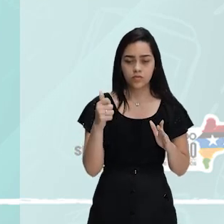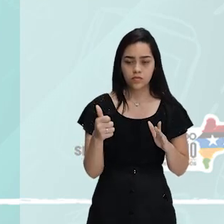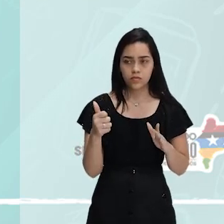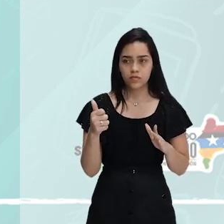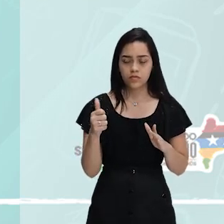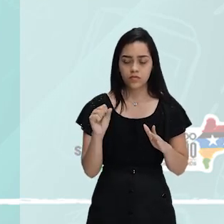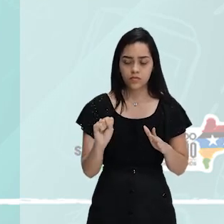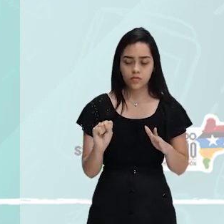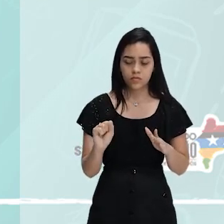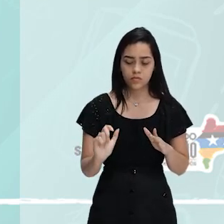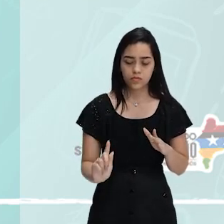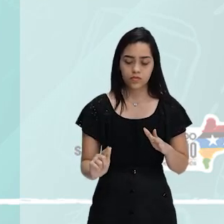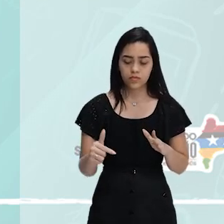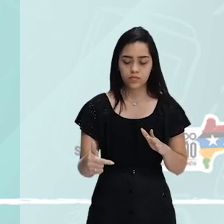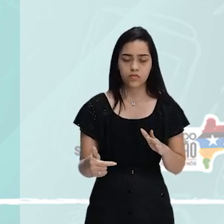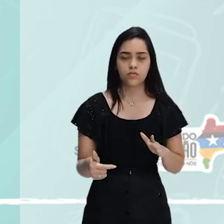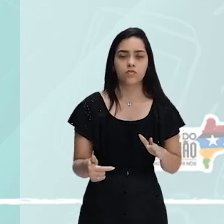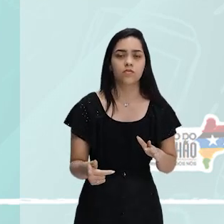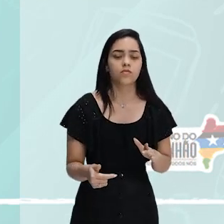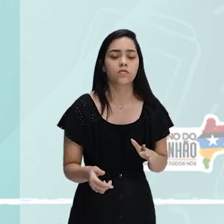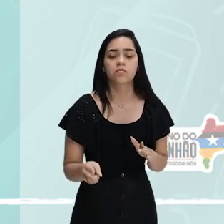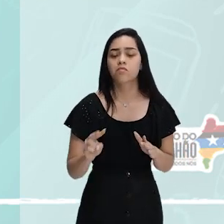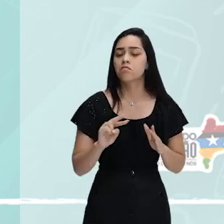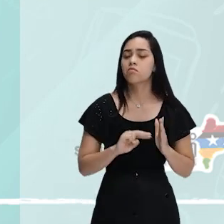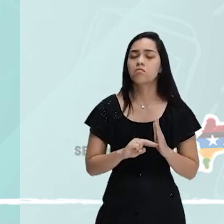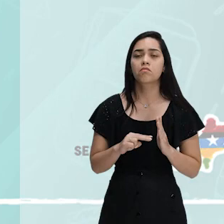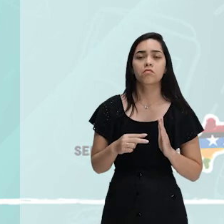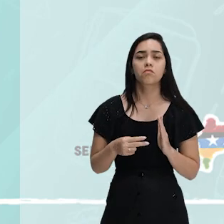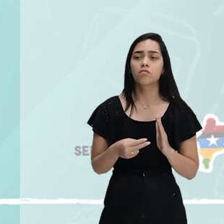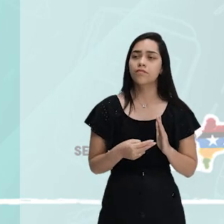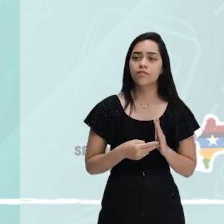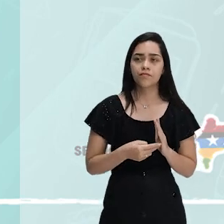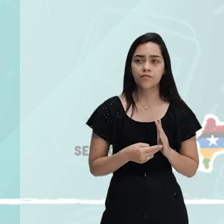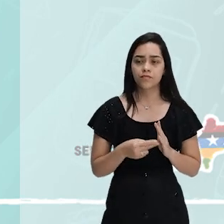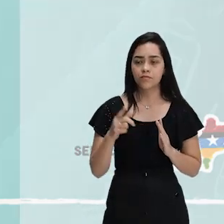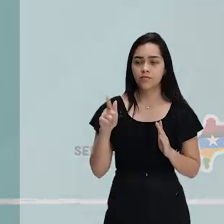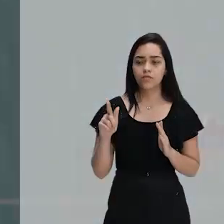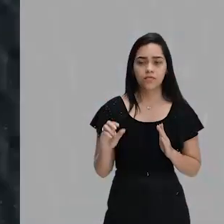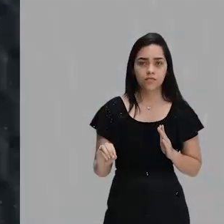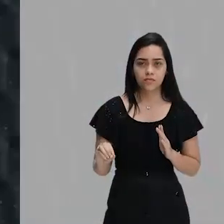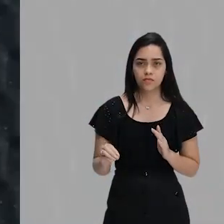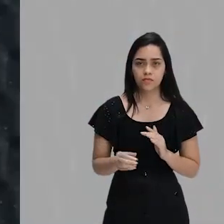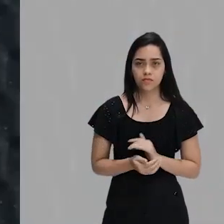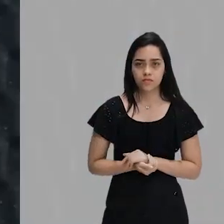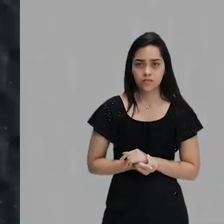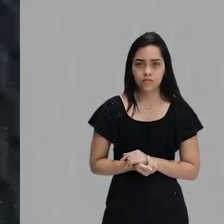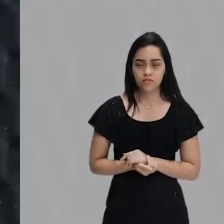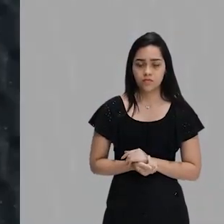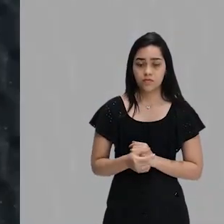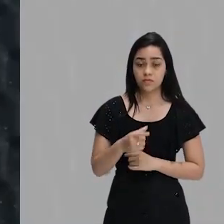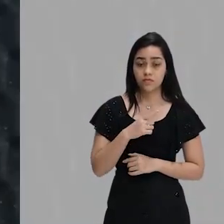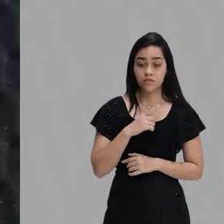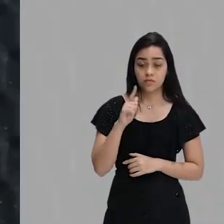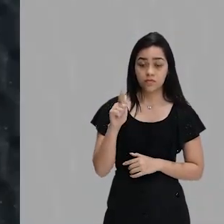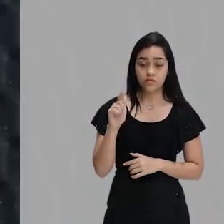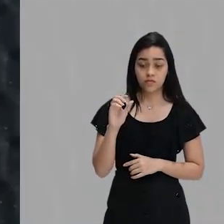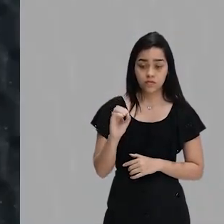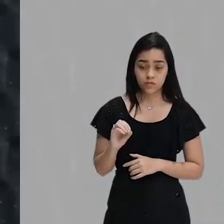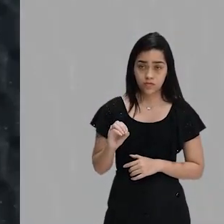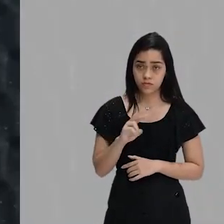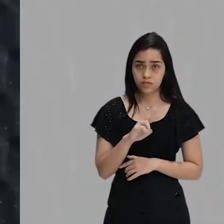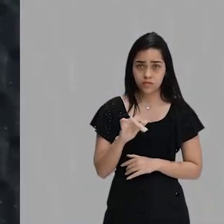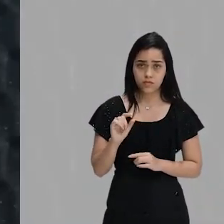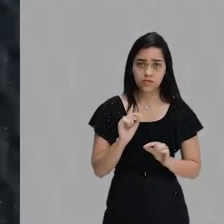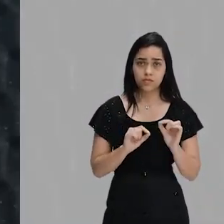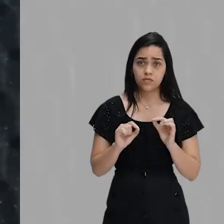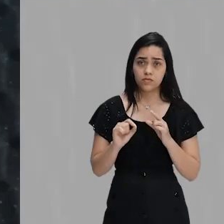da fase S e da fase G2. E o que seria essa fase G0? Essa fase G0 ela vai